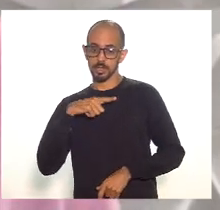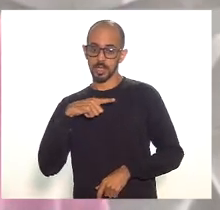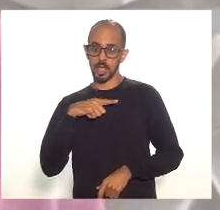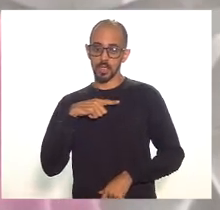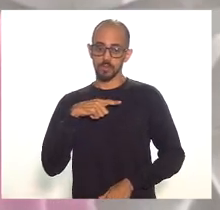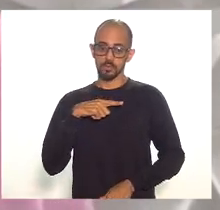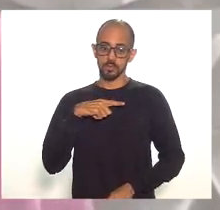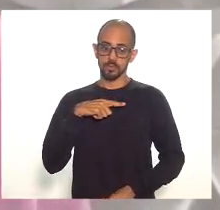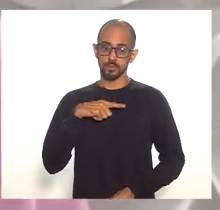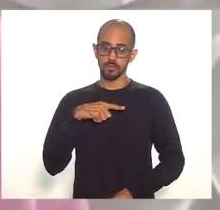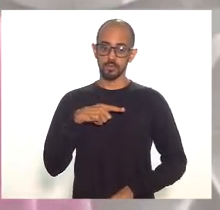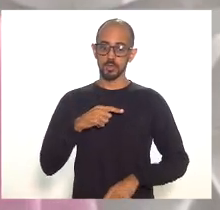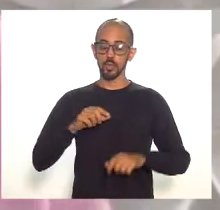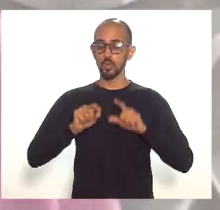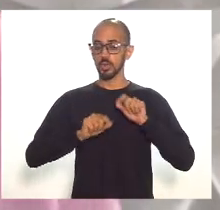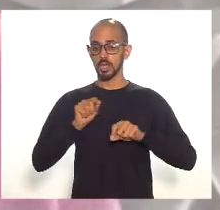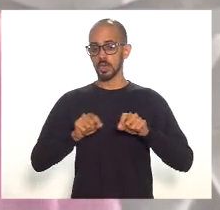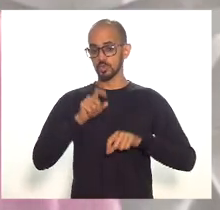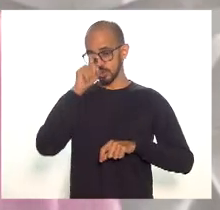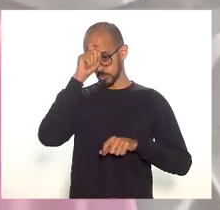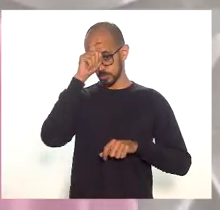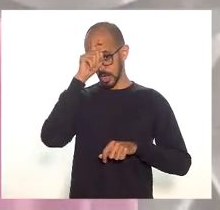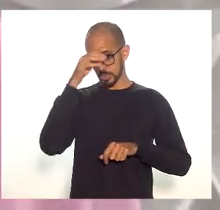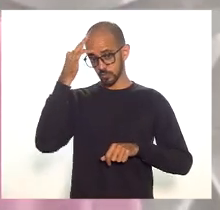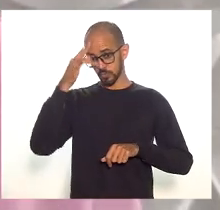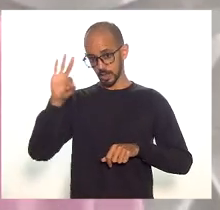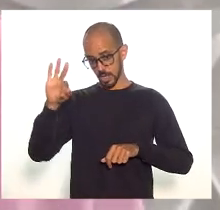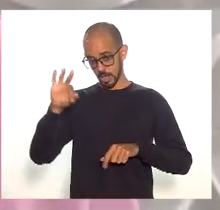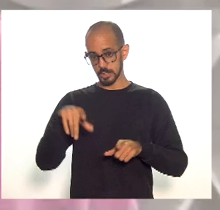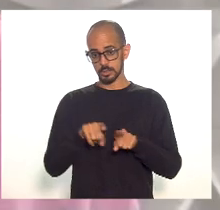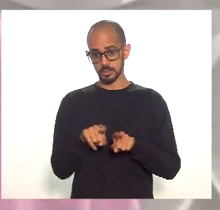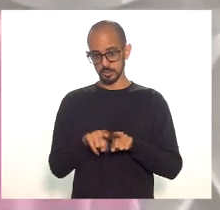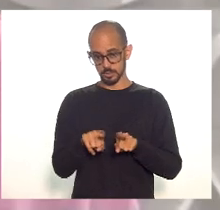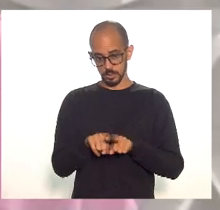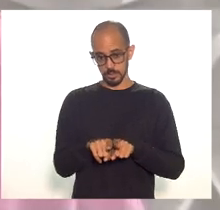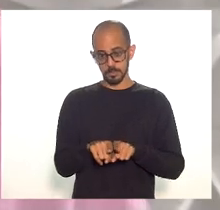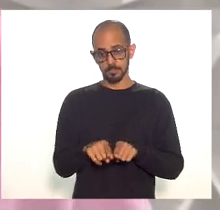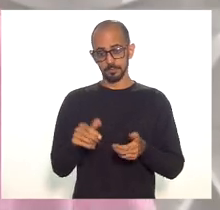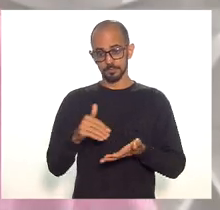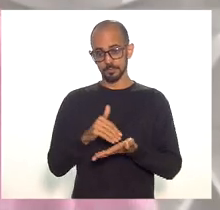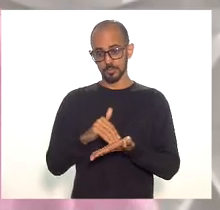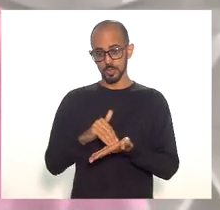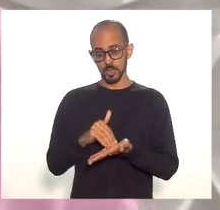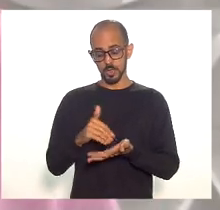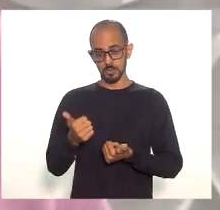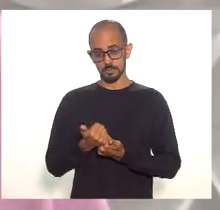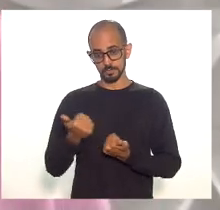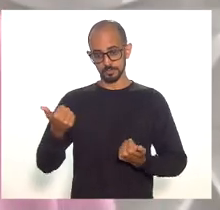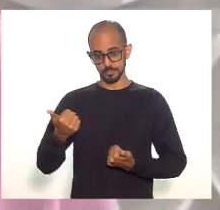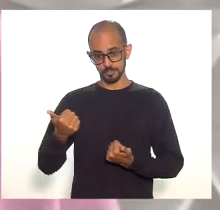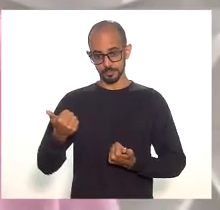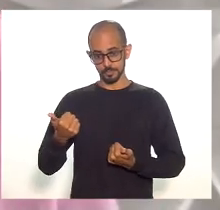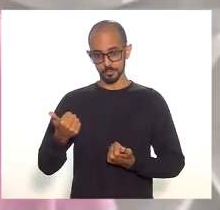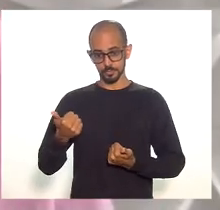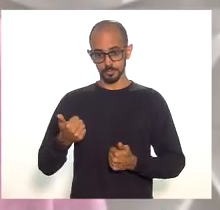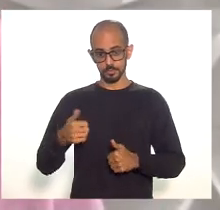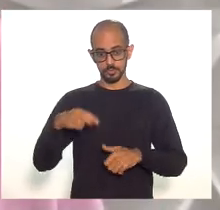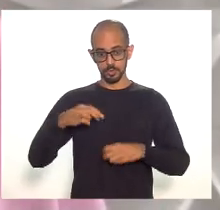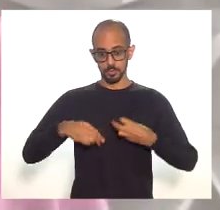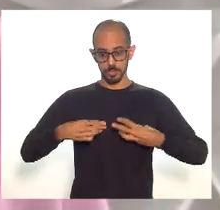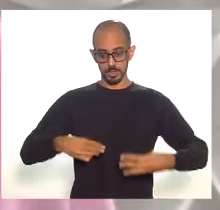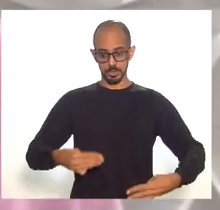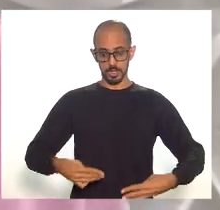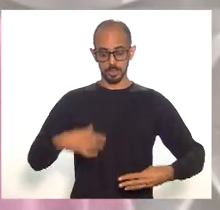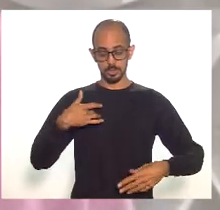dos hospitais federais, uma manifestação da superintendência do Ministério da